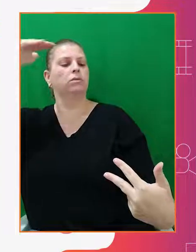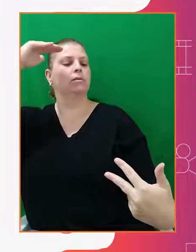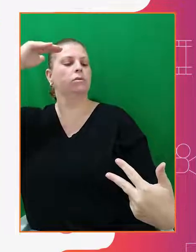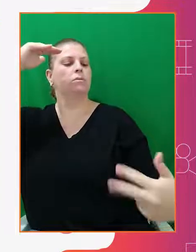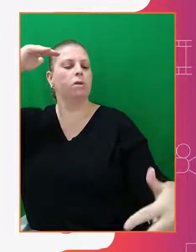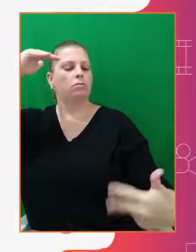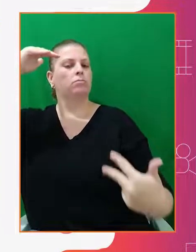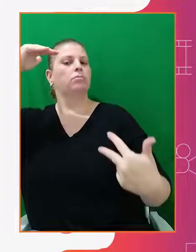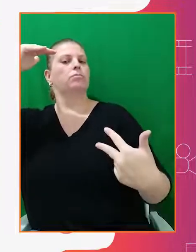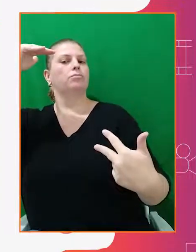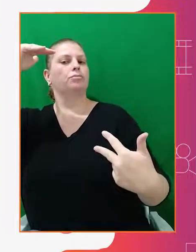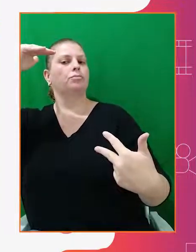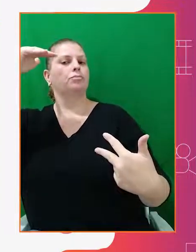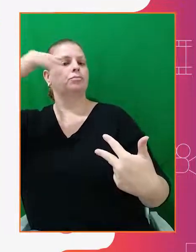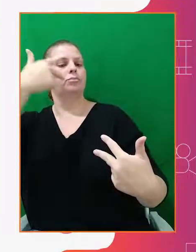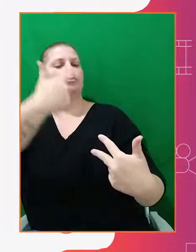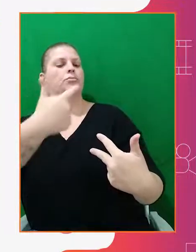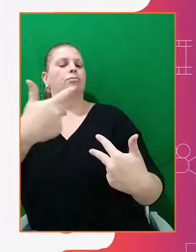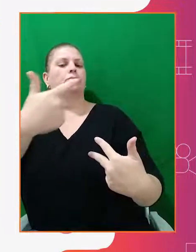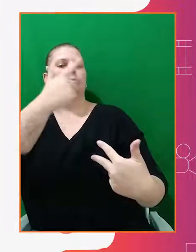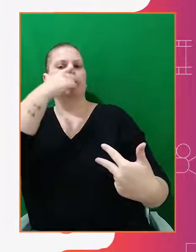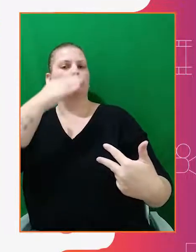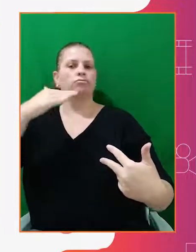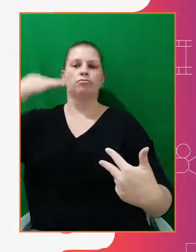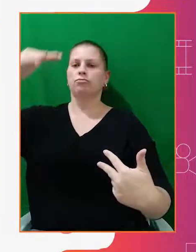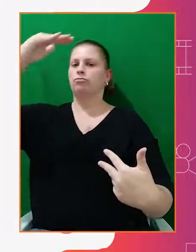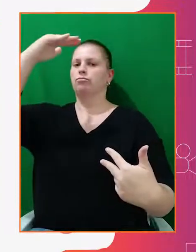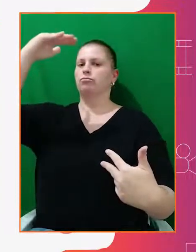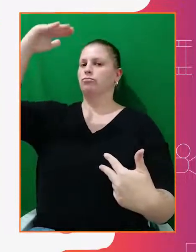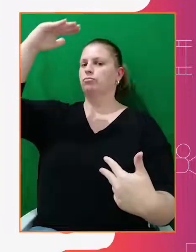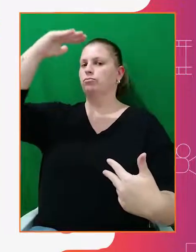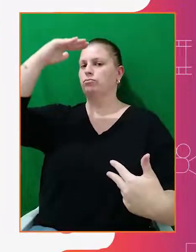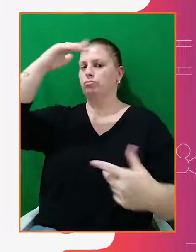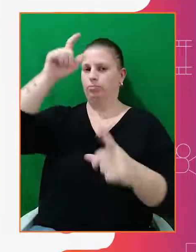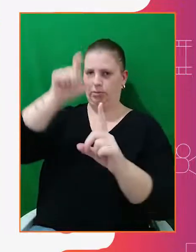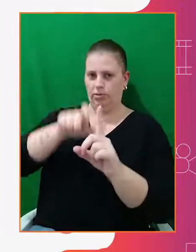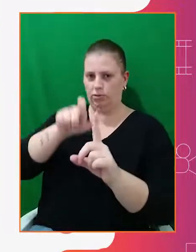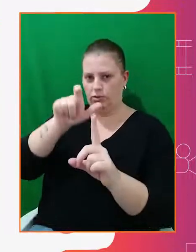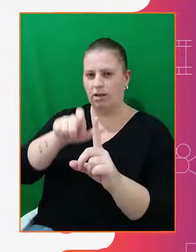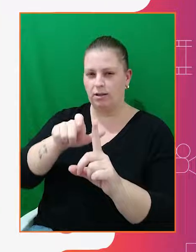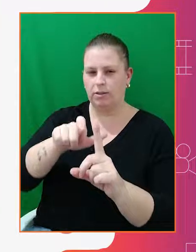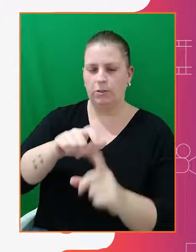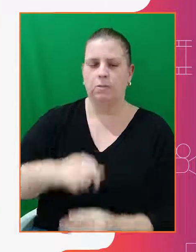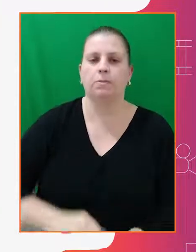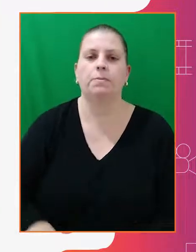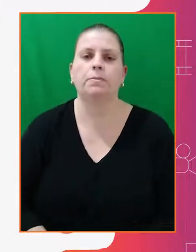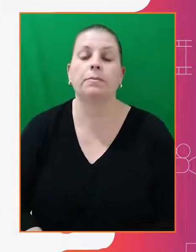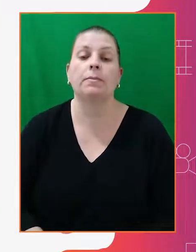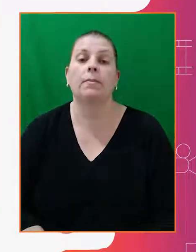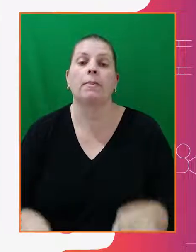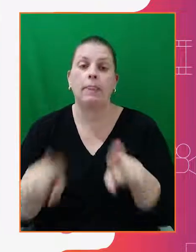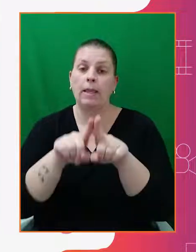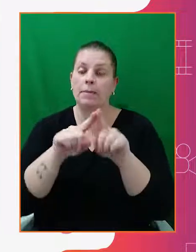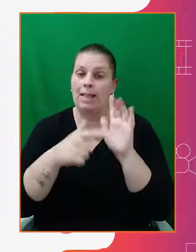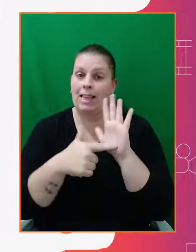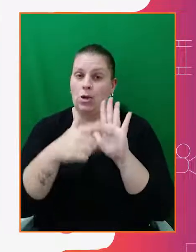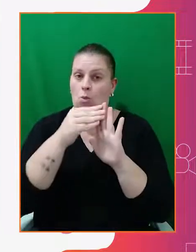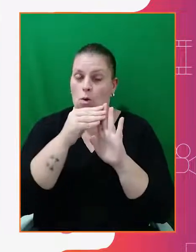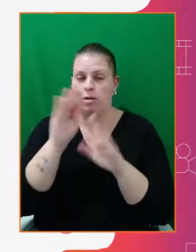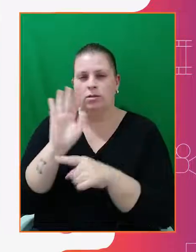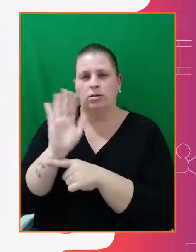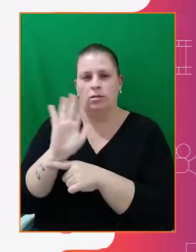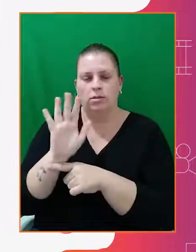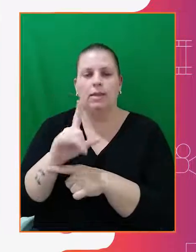enxergando o personagem para cima, que dá uma sensação de superioridade ao personagem. Também temos que entender que na